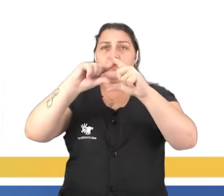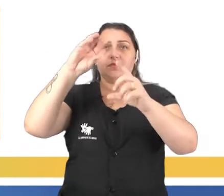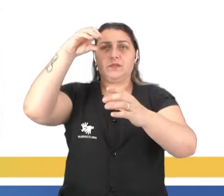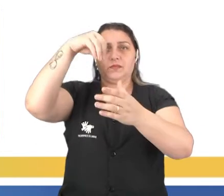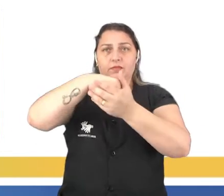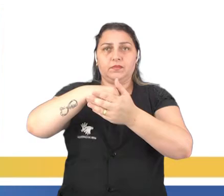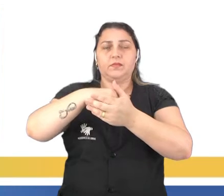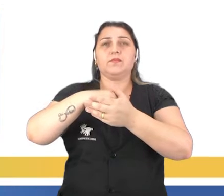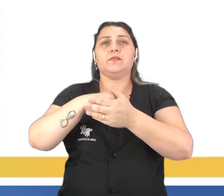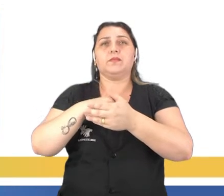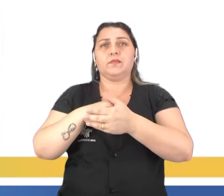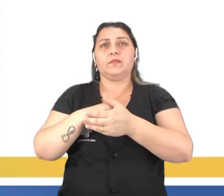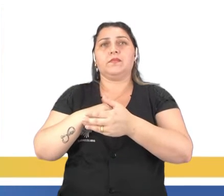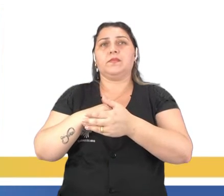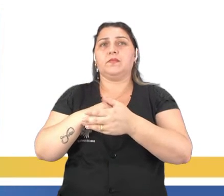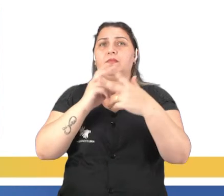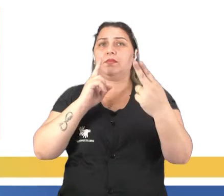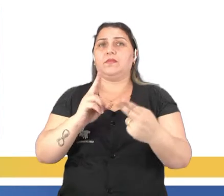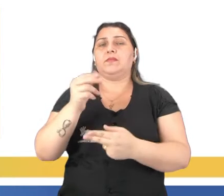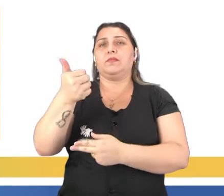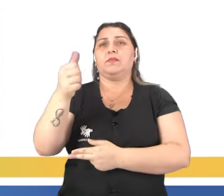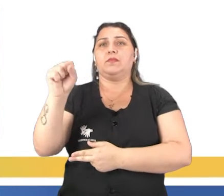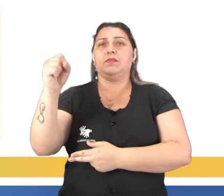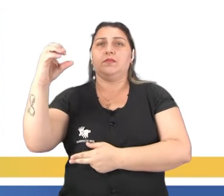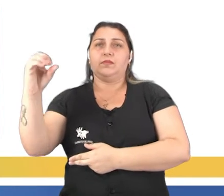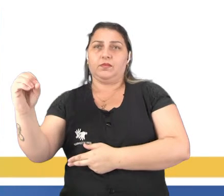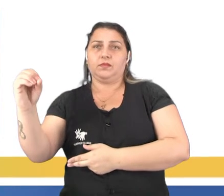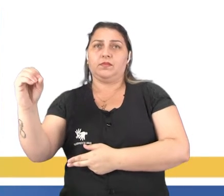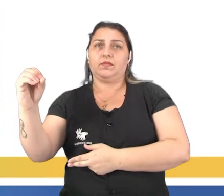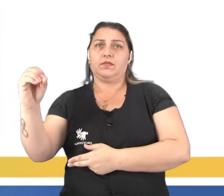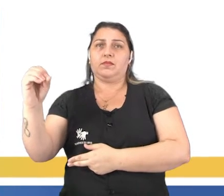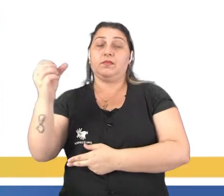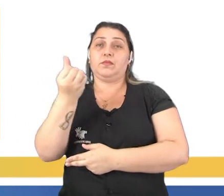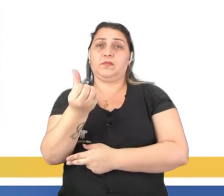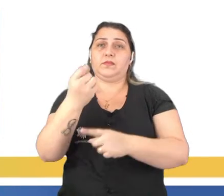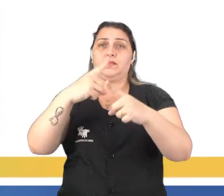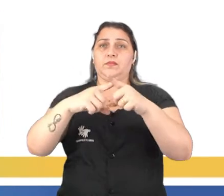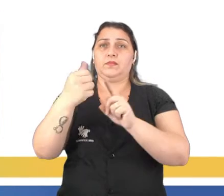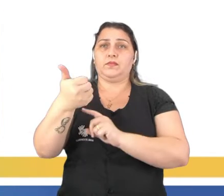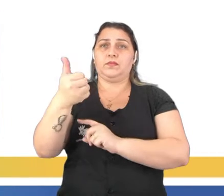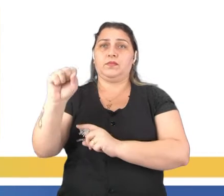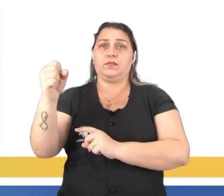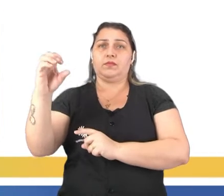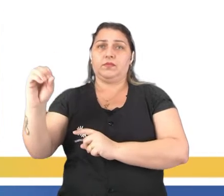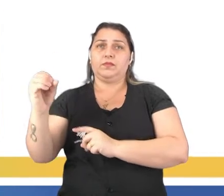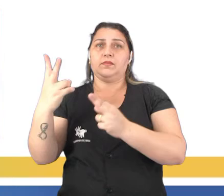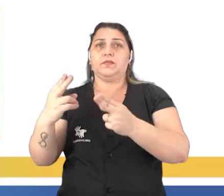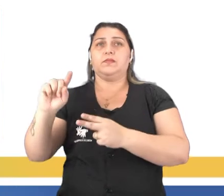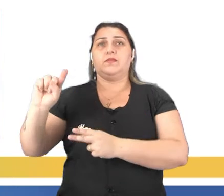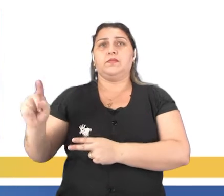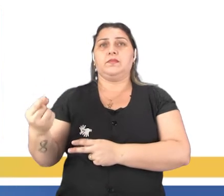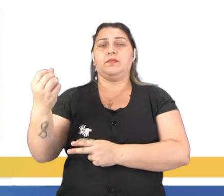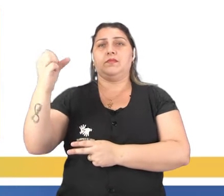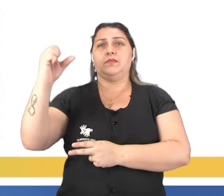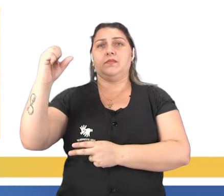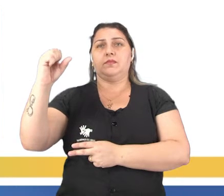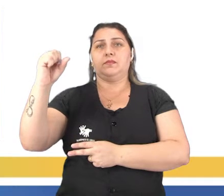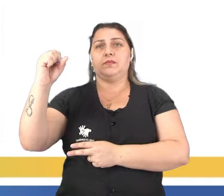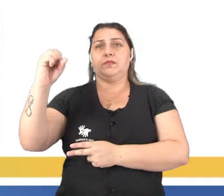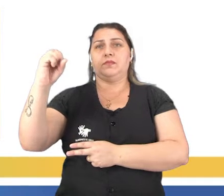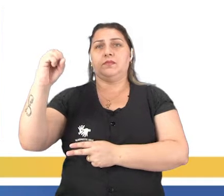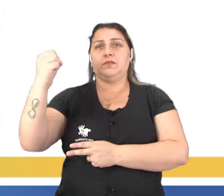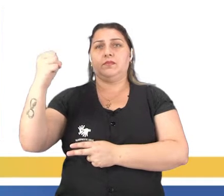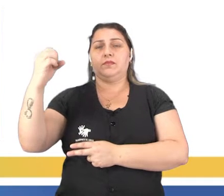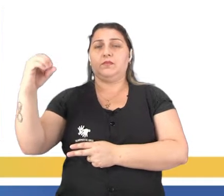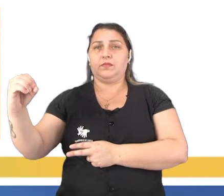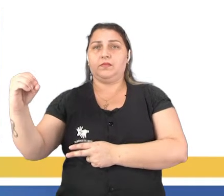de um triângulo, que é sempre igual a 180 graus. Então, 6 vezes 180 é igual a 1080.